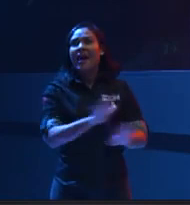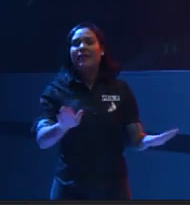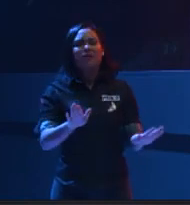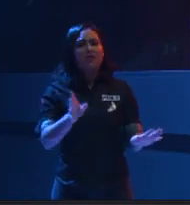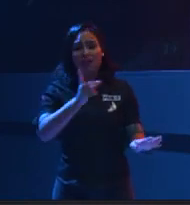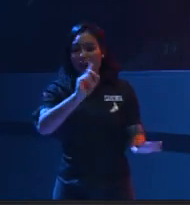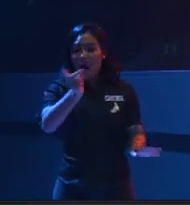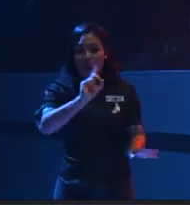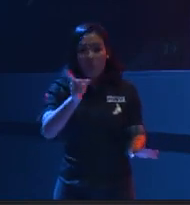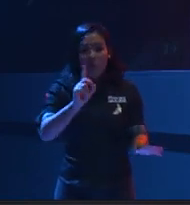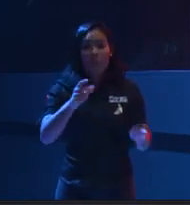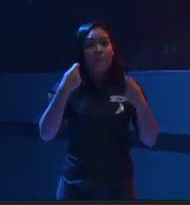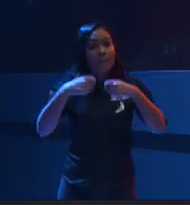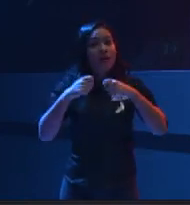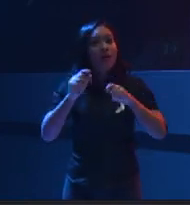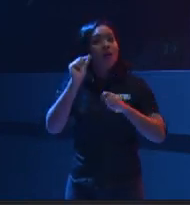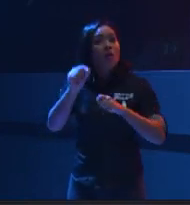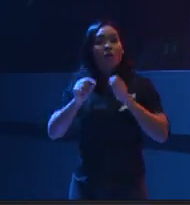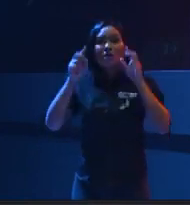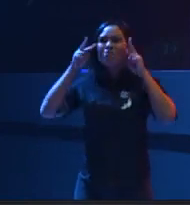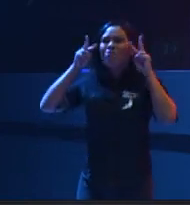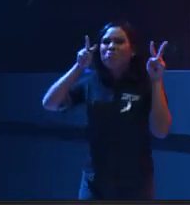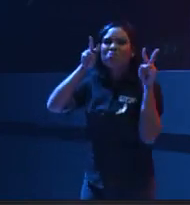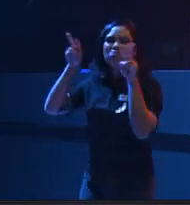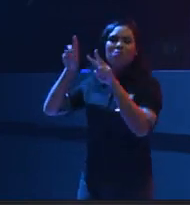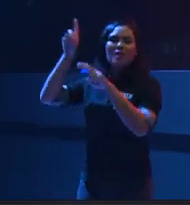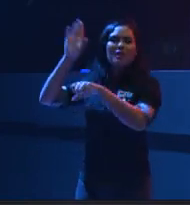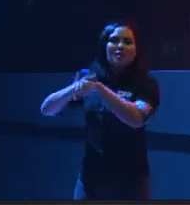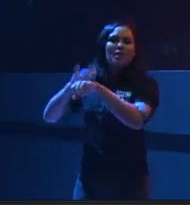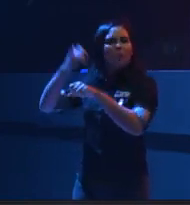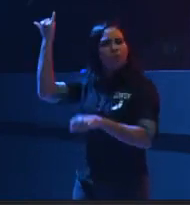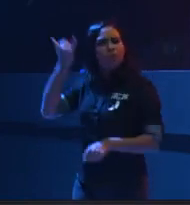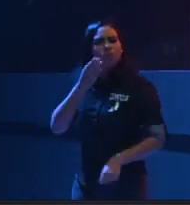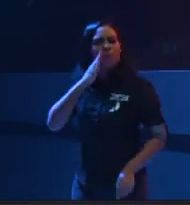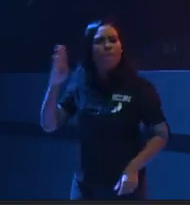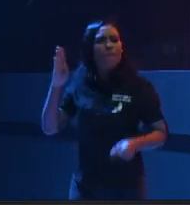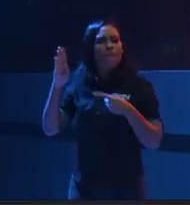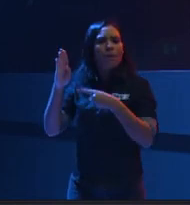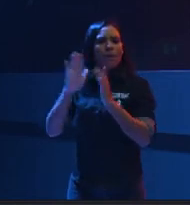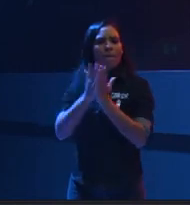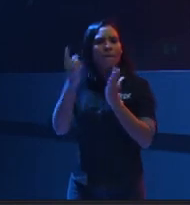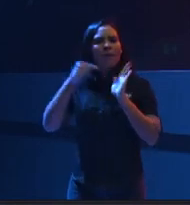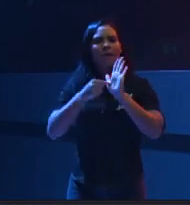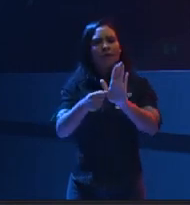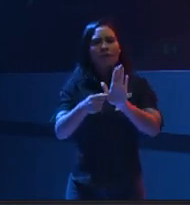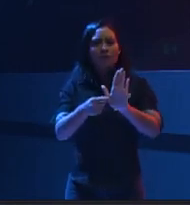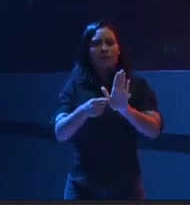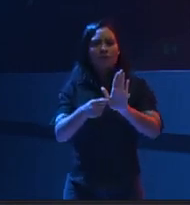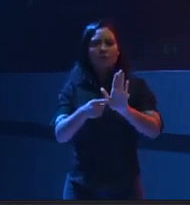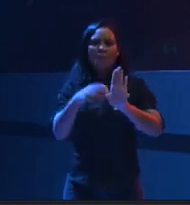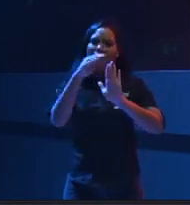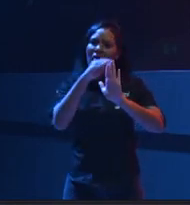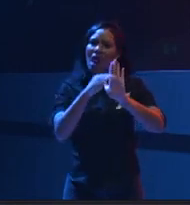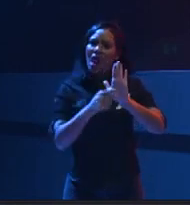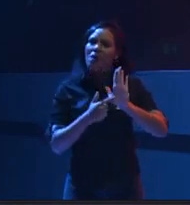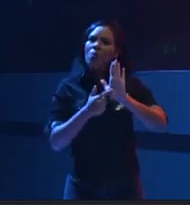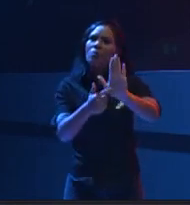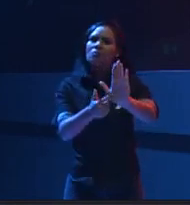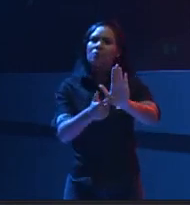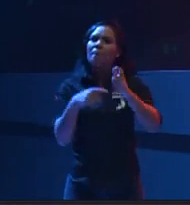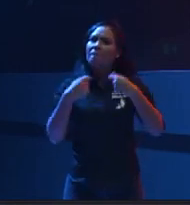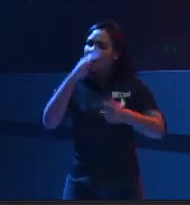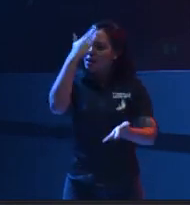que Deus os garantes tudo aquilo que a palavra nos promete e ele tem que pôr uma visão